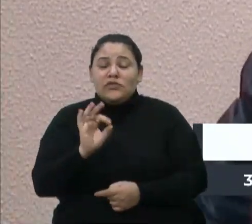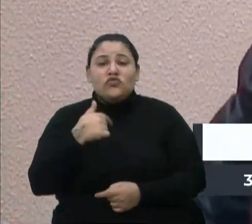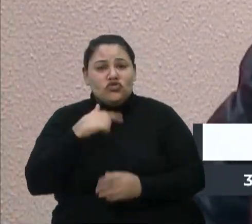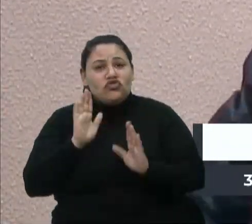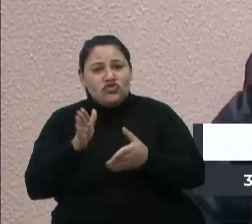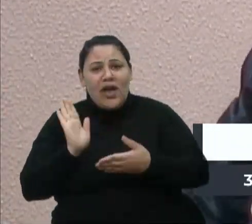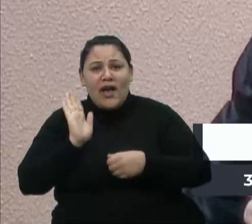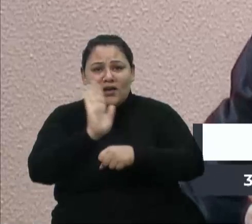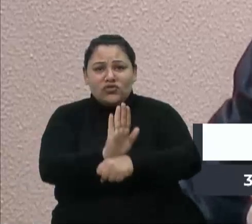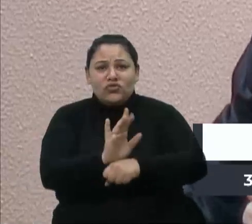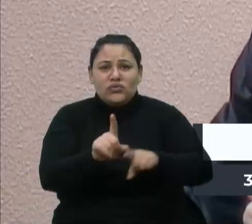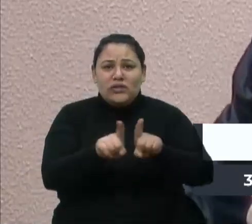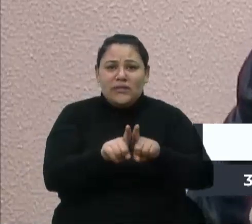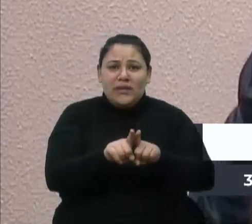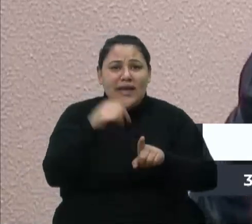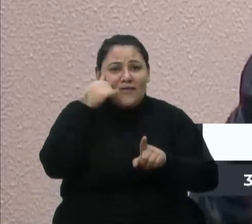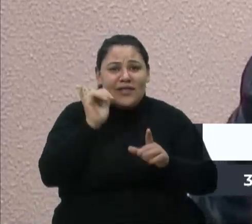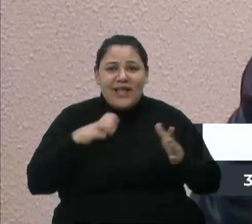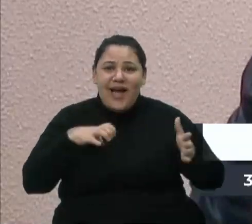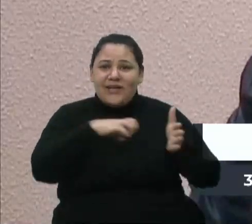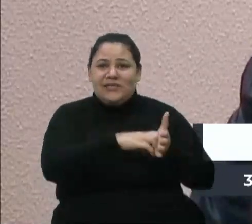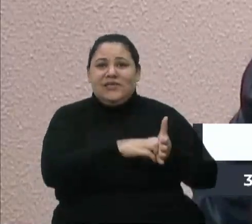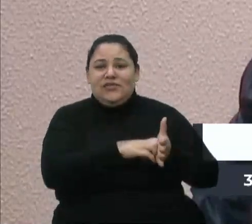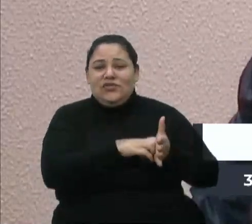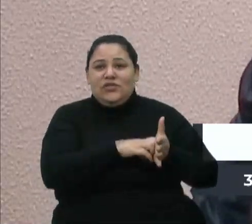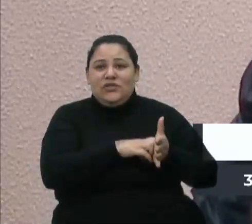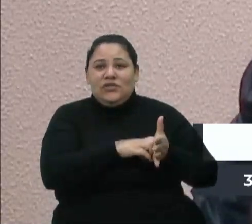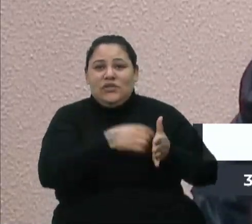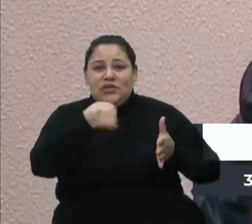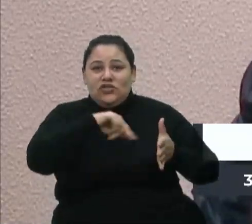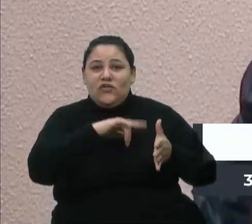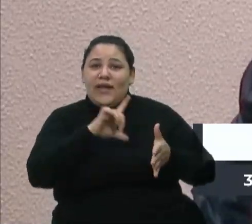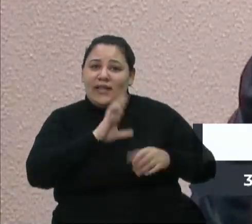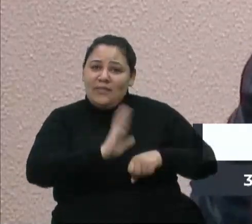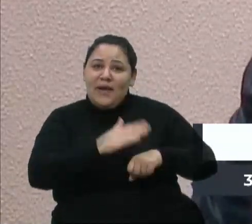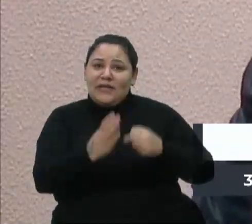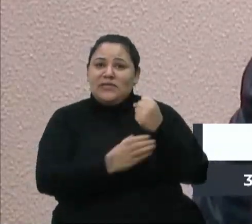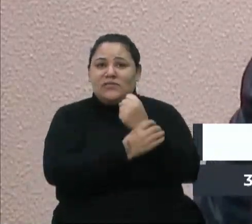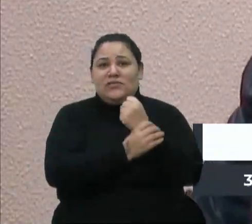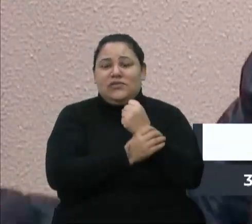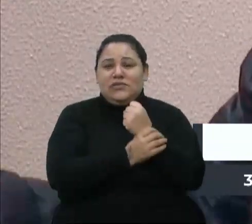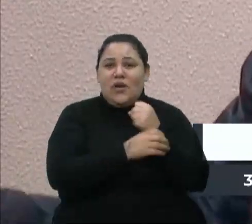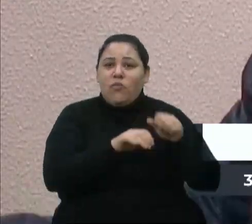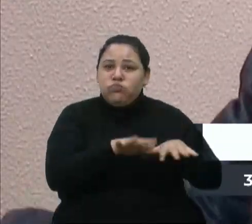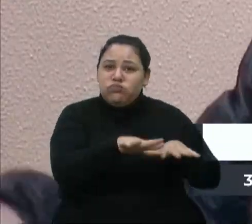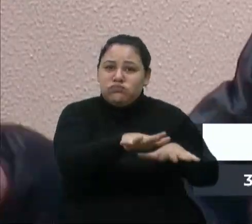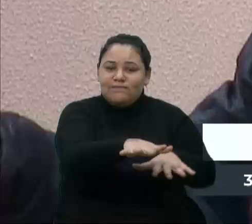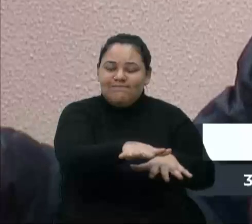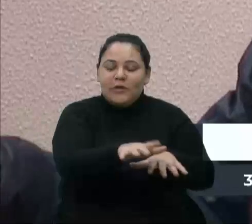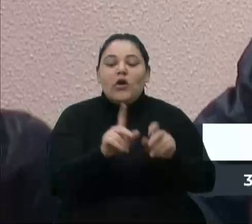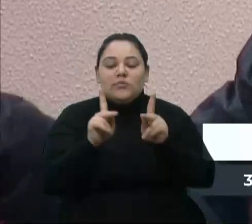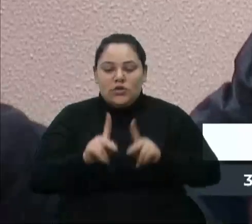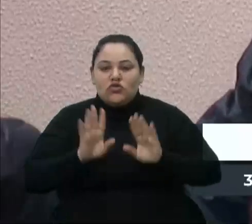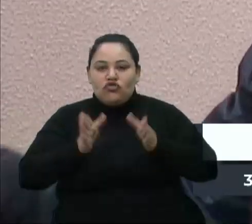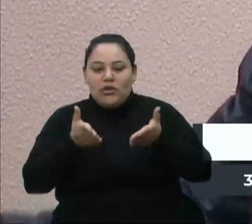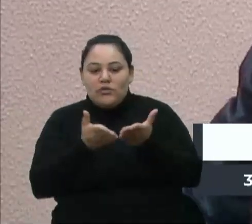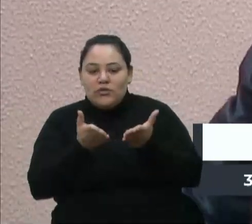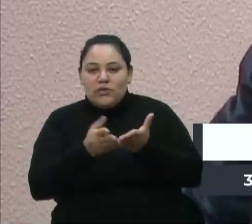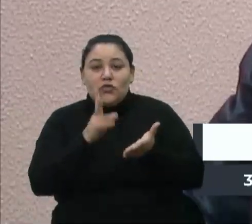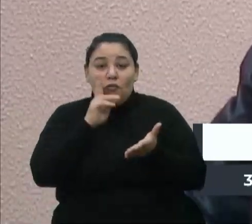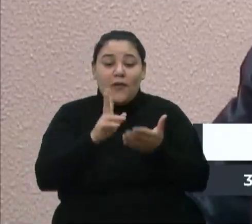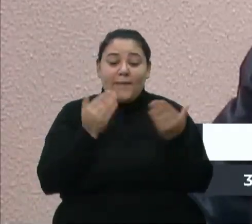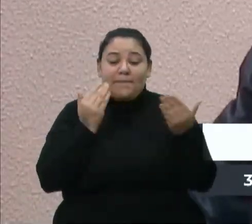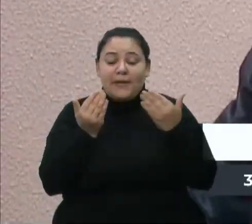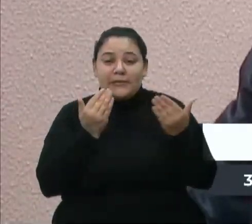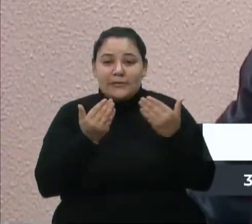vai inibir os acidentes ali e nós vamos ter mais segurança no trânsito. Então, o pessoal está estudando ainda uma